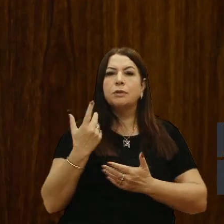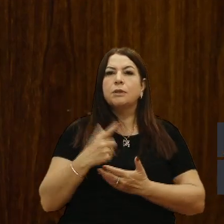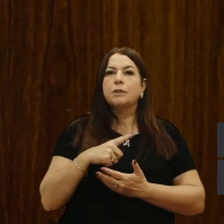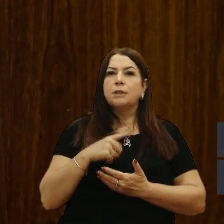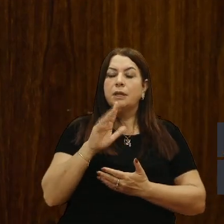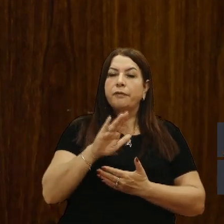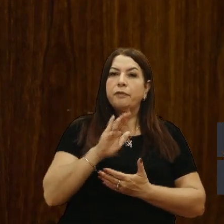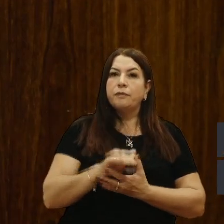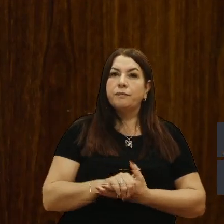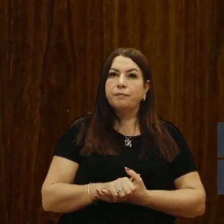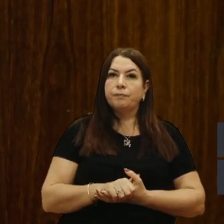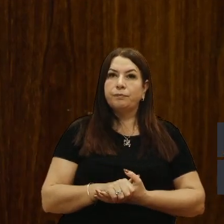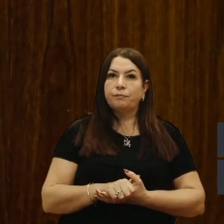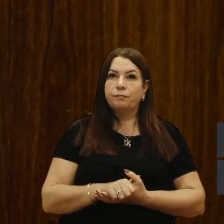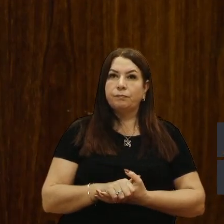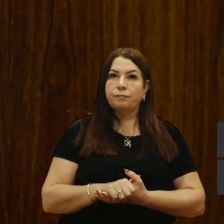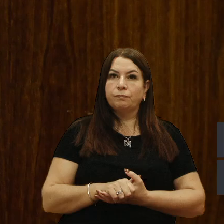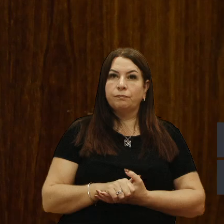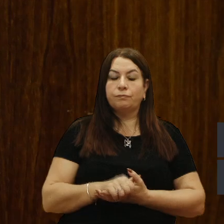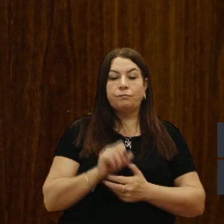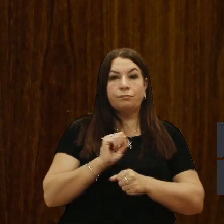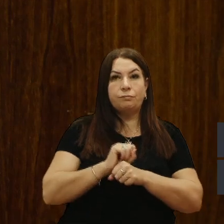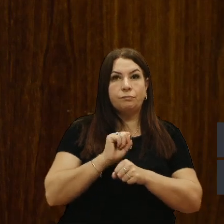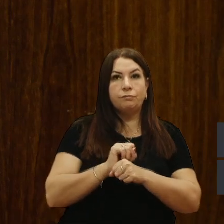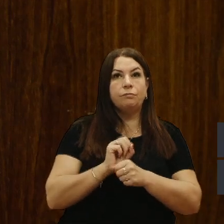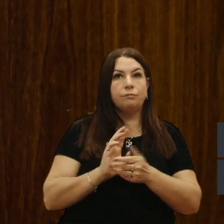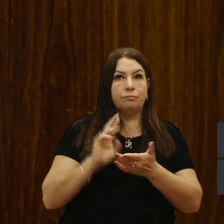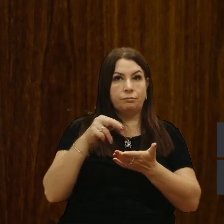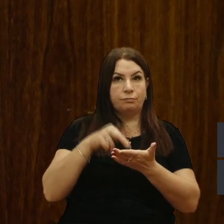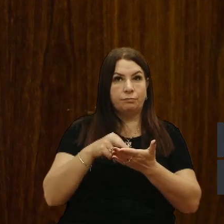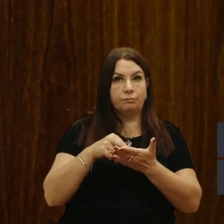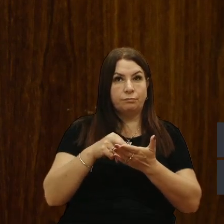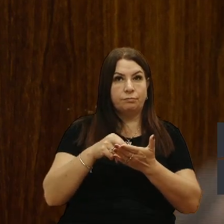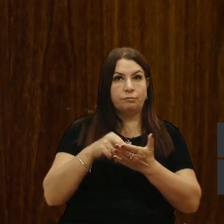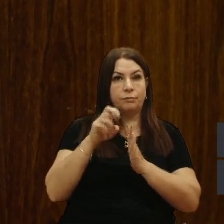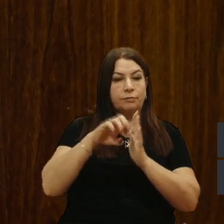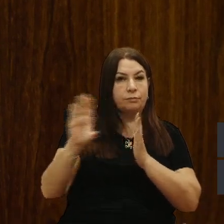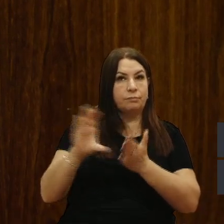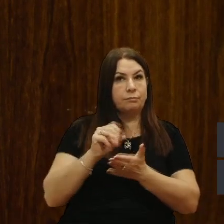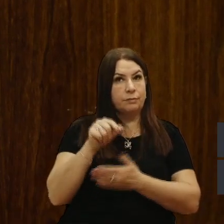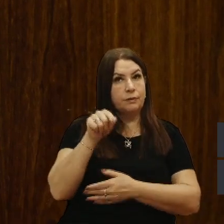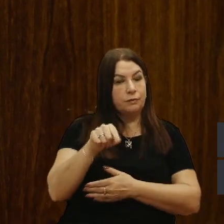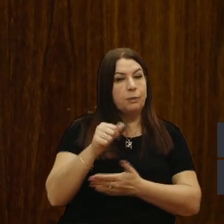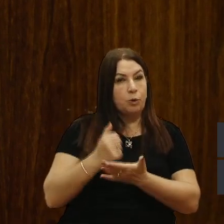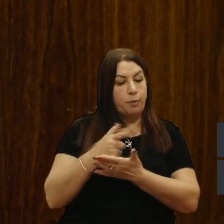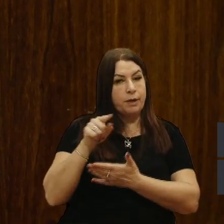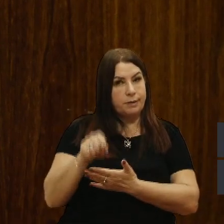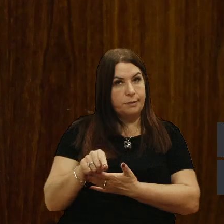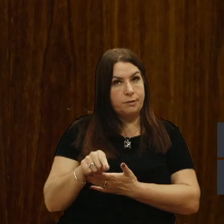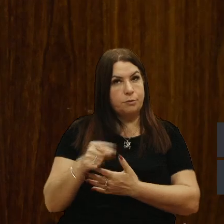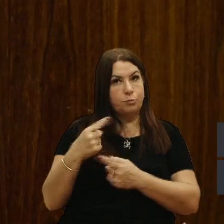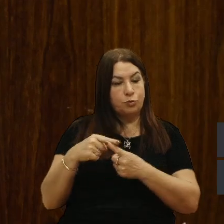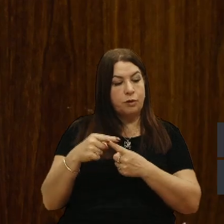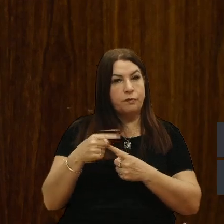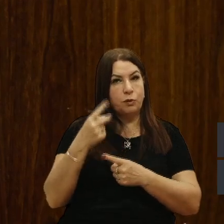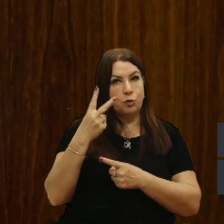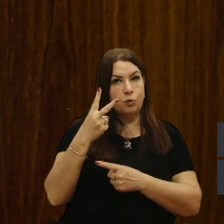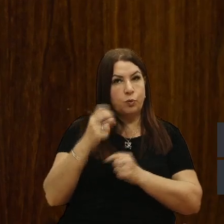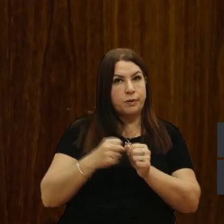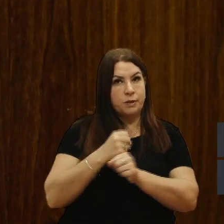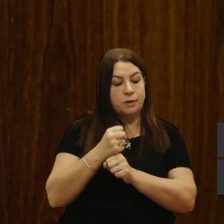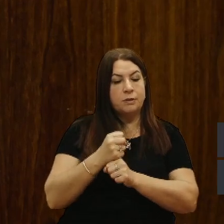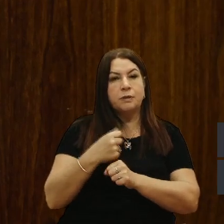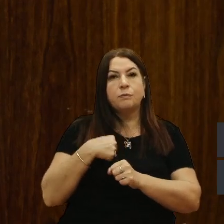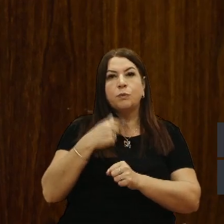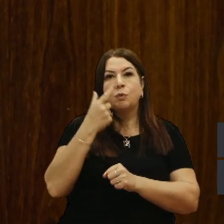que ficar... Espero, né, que realmente essa emenda vá para isso, porque já faz 2 anos eu